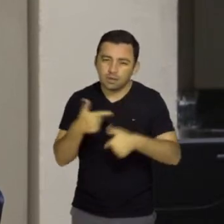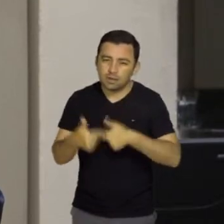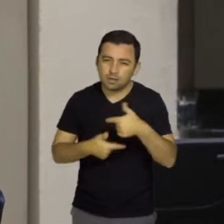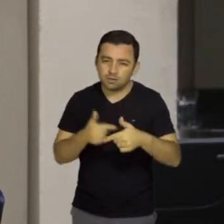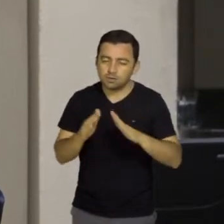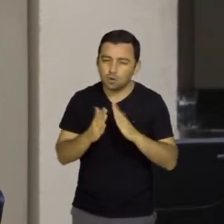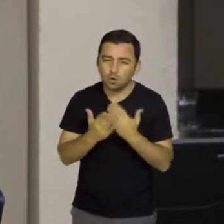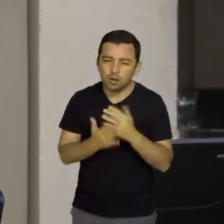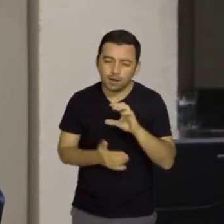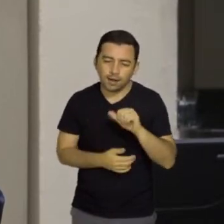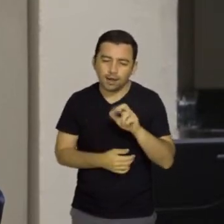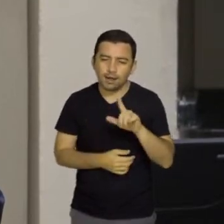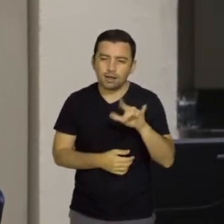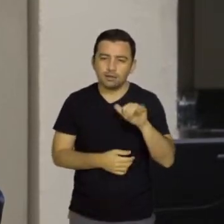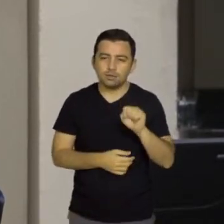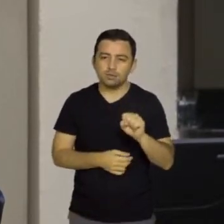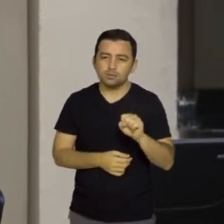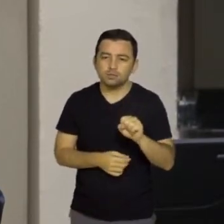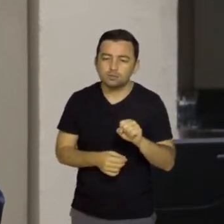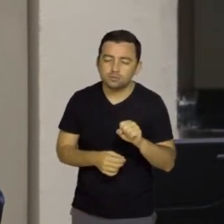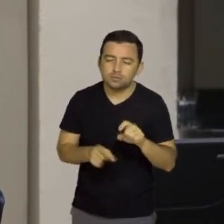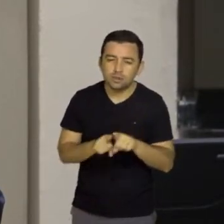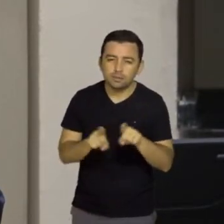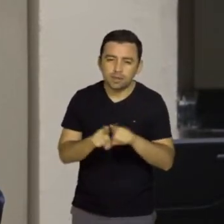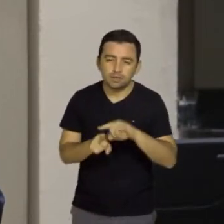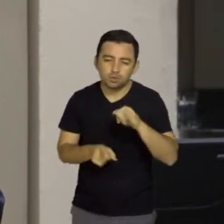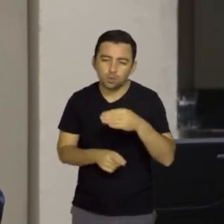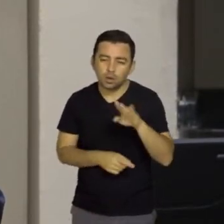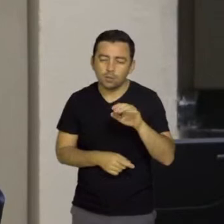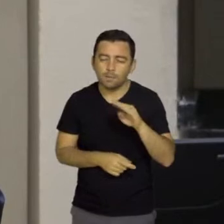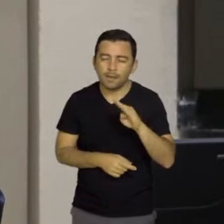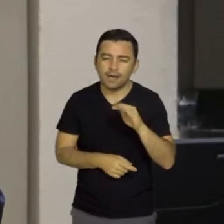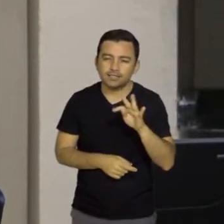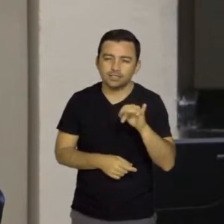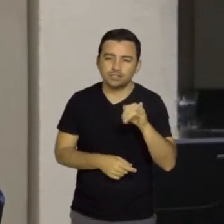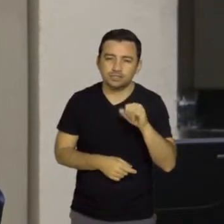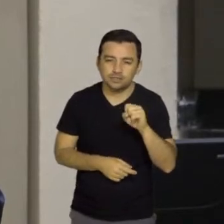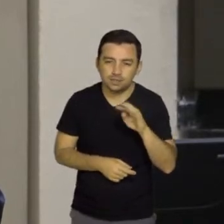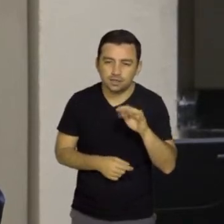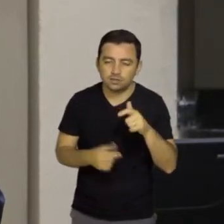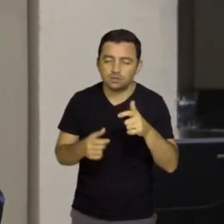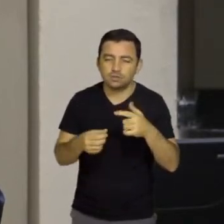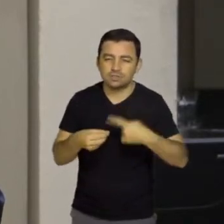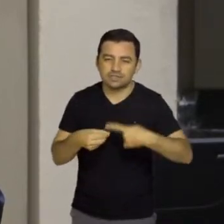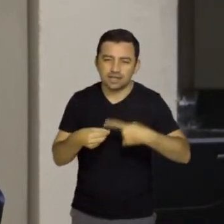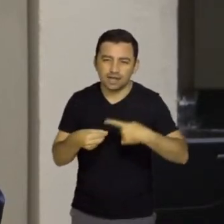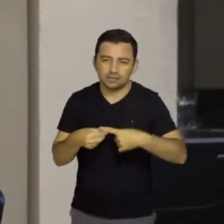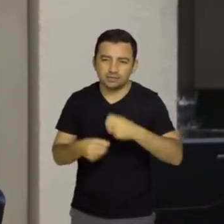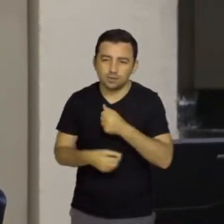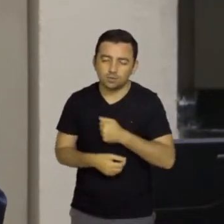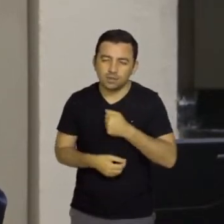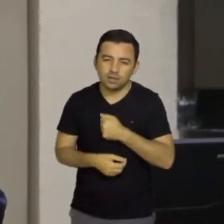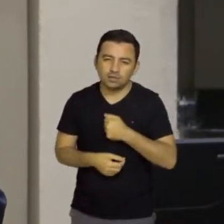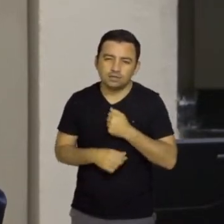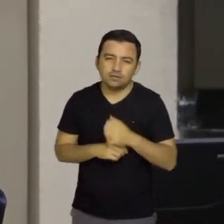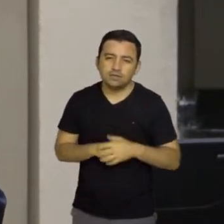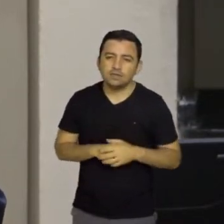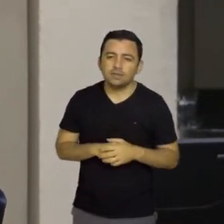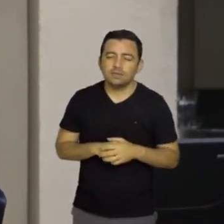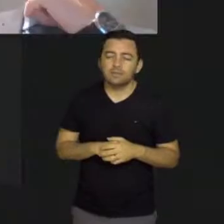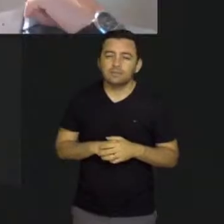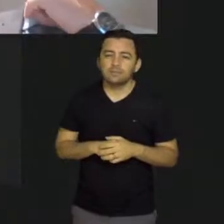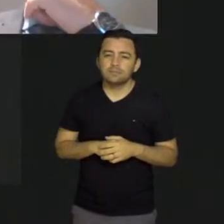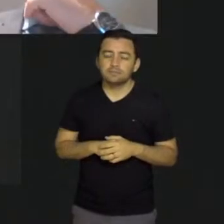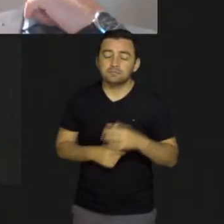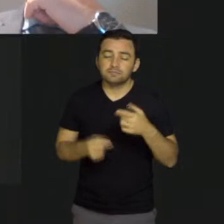Verlank e na Escola de Educação Básica João Batista Fleck, localizados no município de Saudades. Em discussão. Não havendo quem